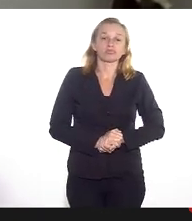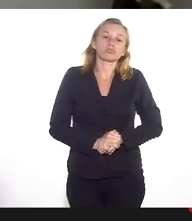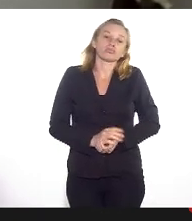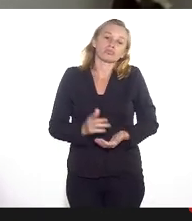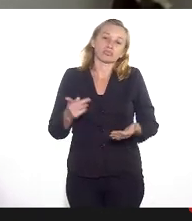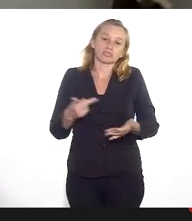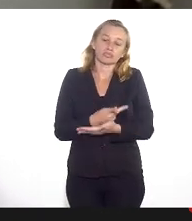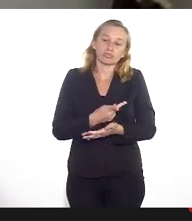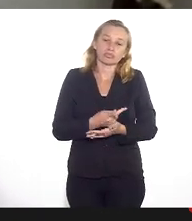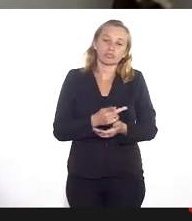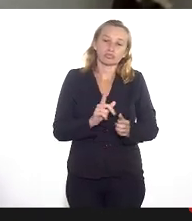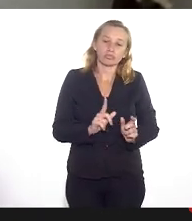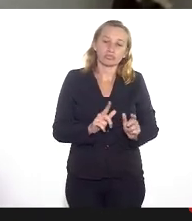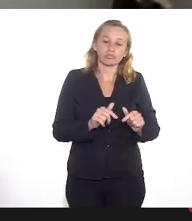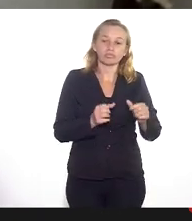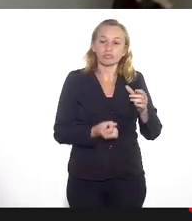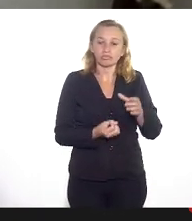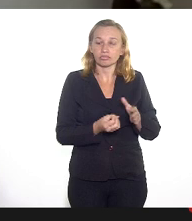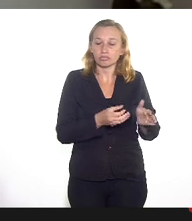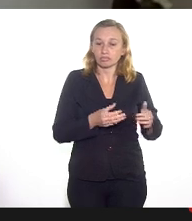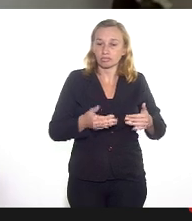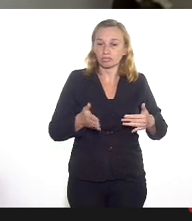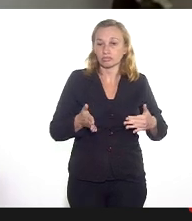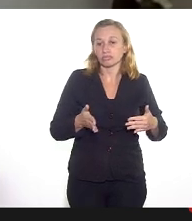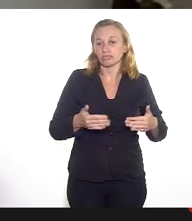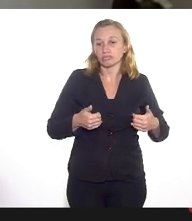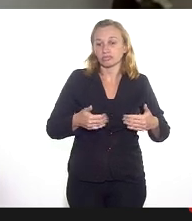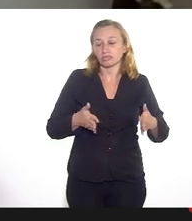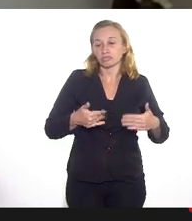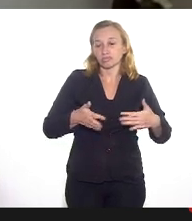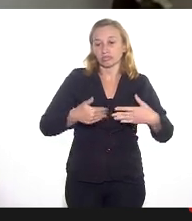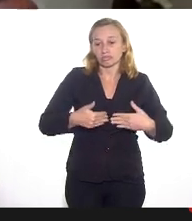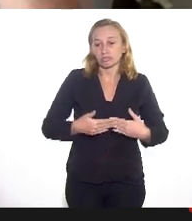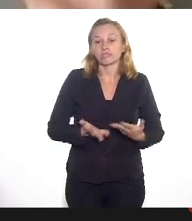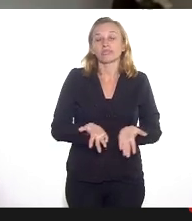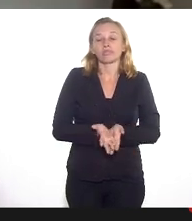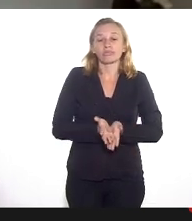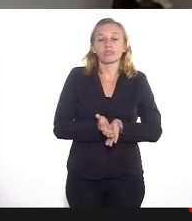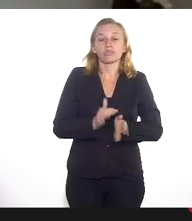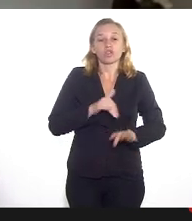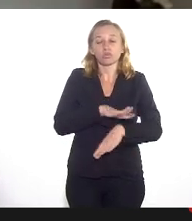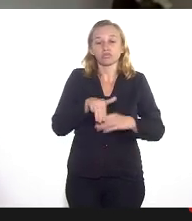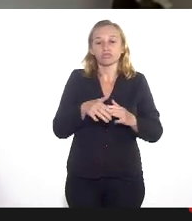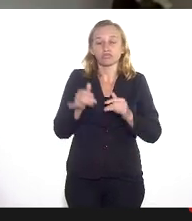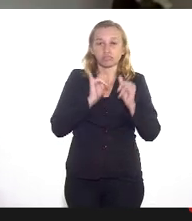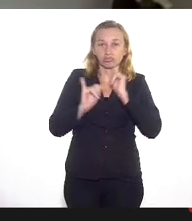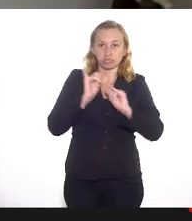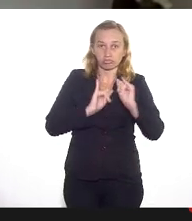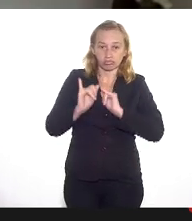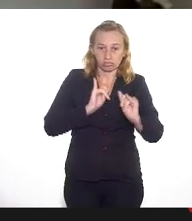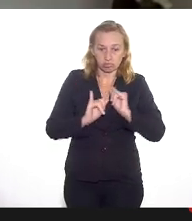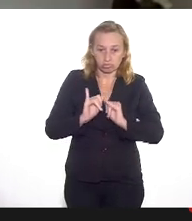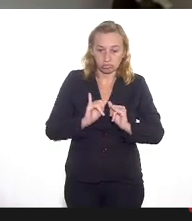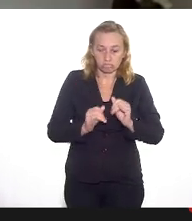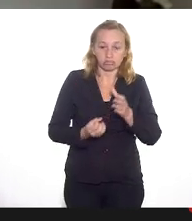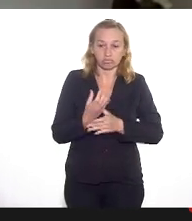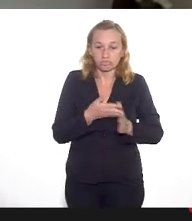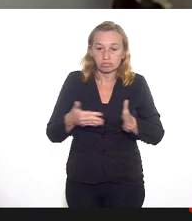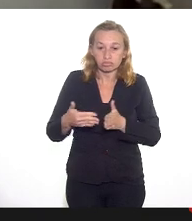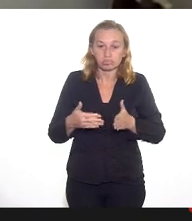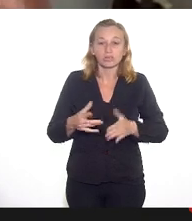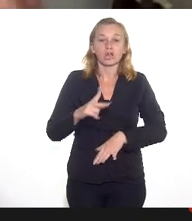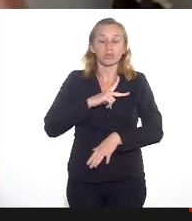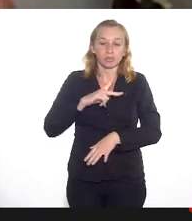decorrentes da operação, né, da produção, e a Petrobras ela que detém todas as informações da produção. Então, é a